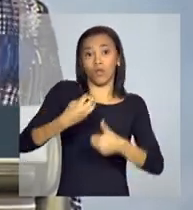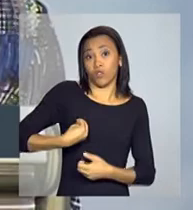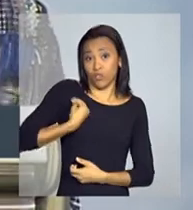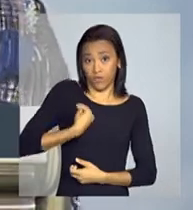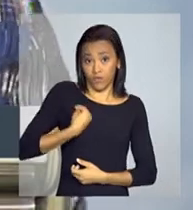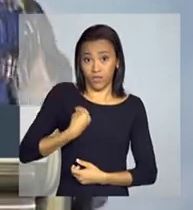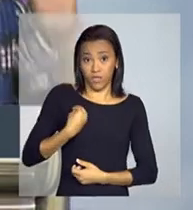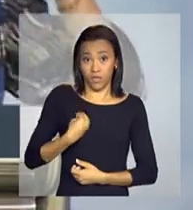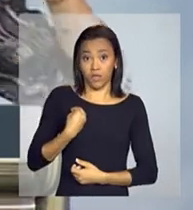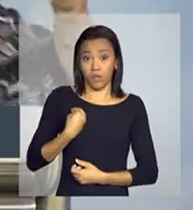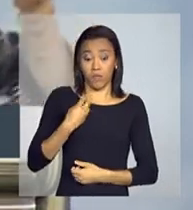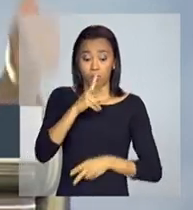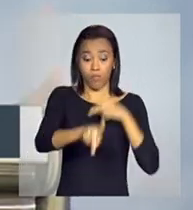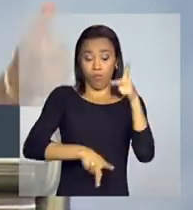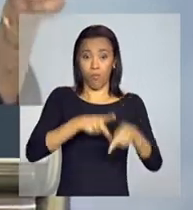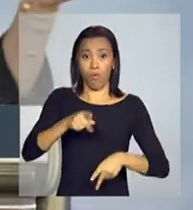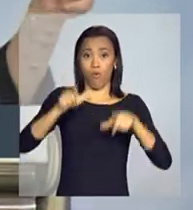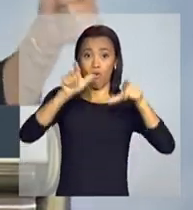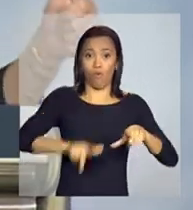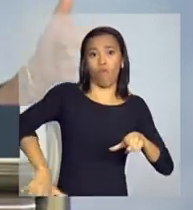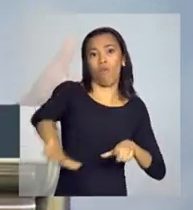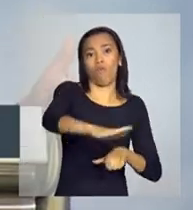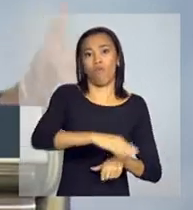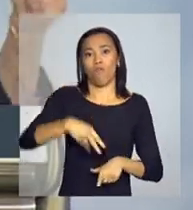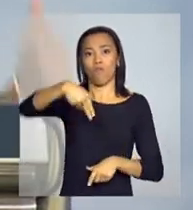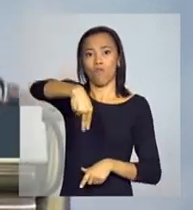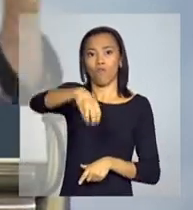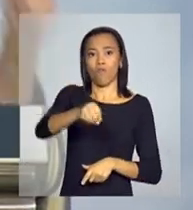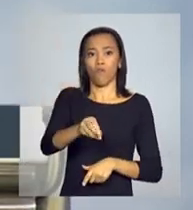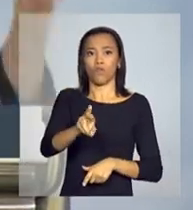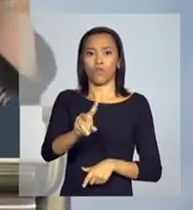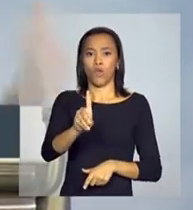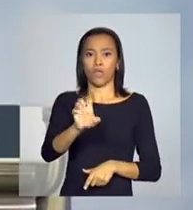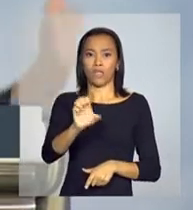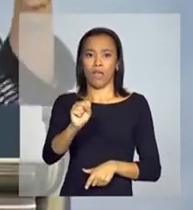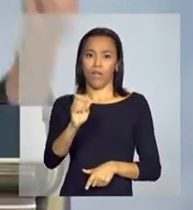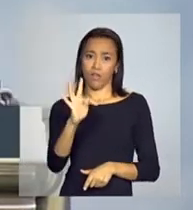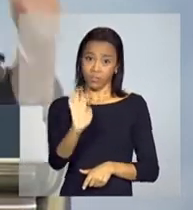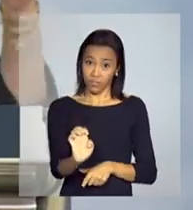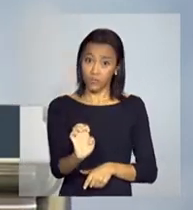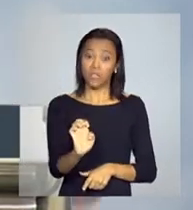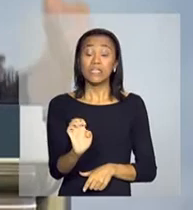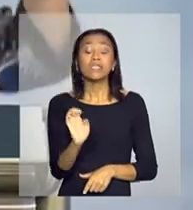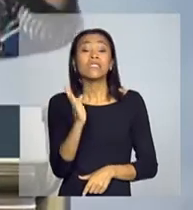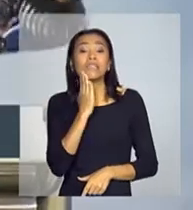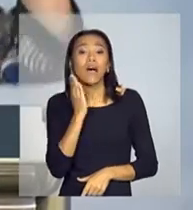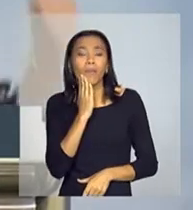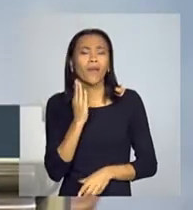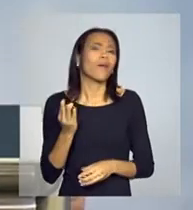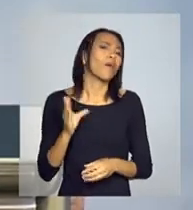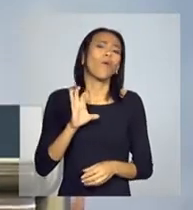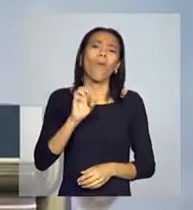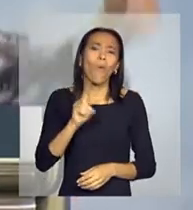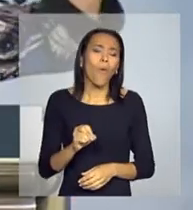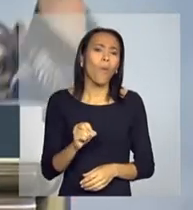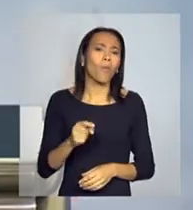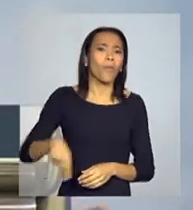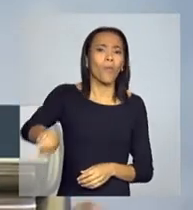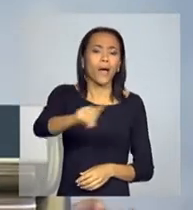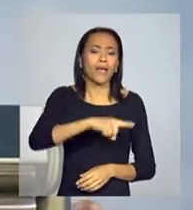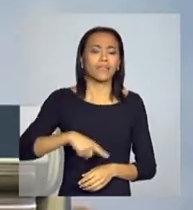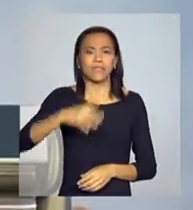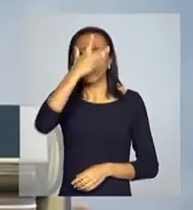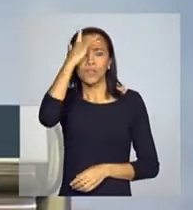Nordeste. A primeira coisa sempre é olhar como é que ficam as pessoas